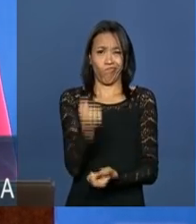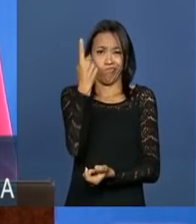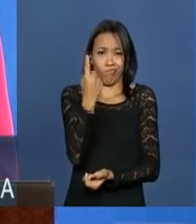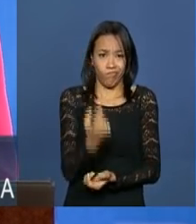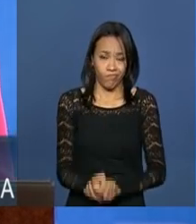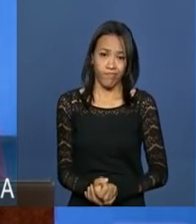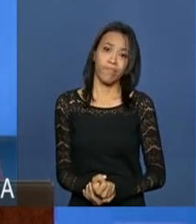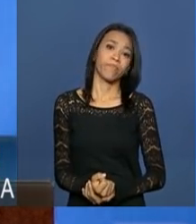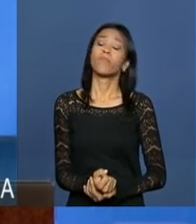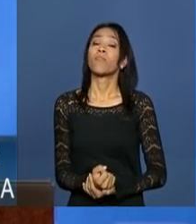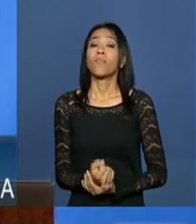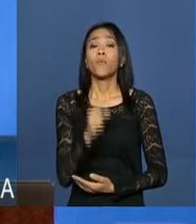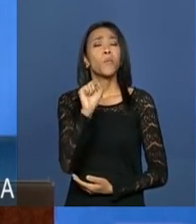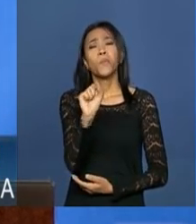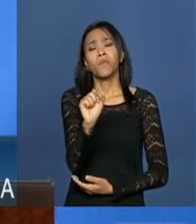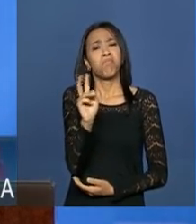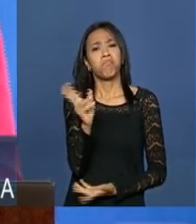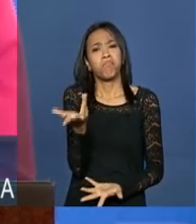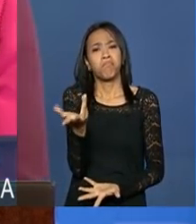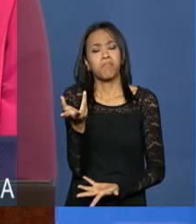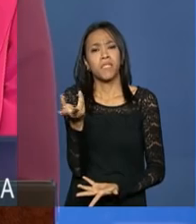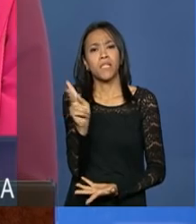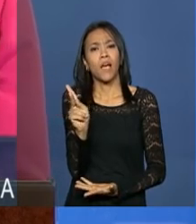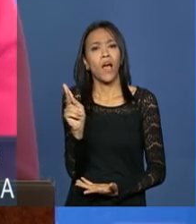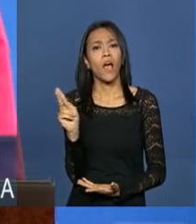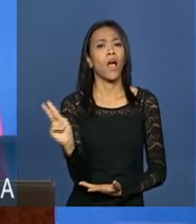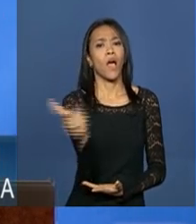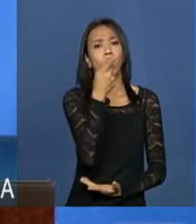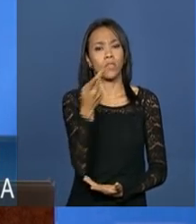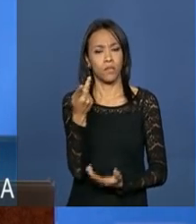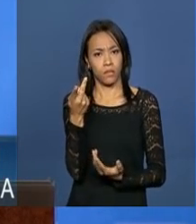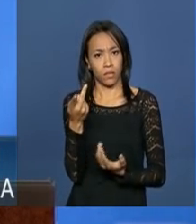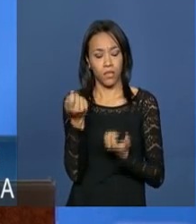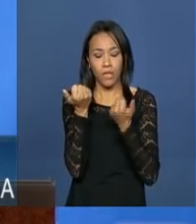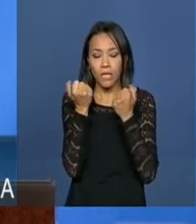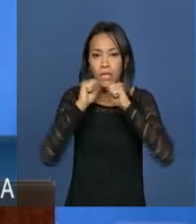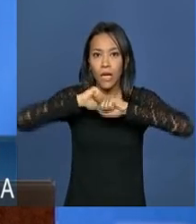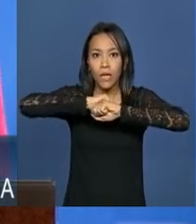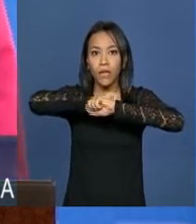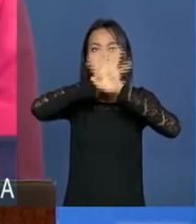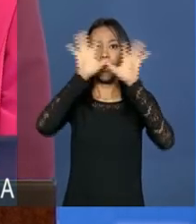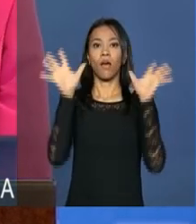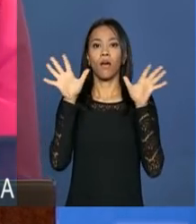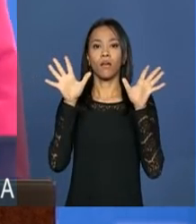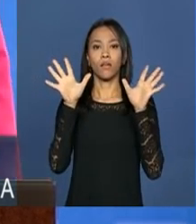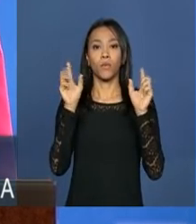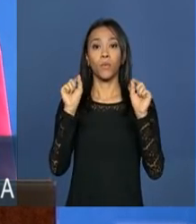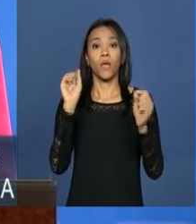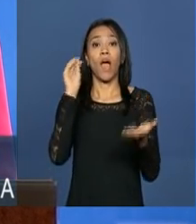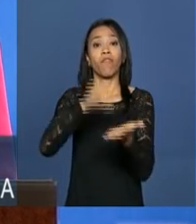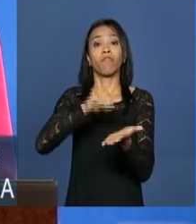estranho, um momento em que na clara, na evidente ausência